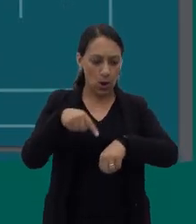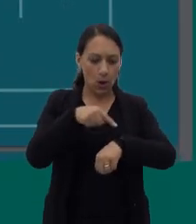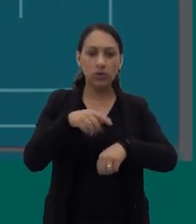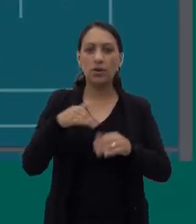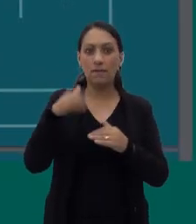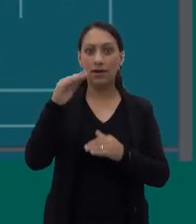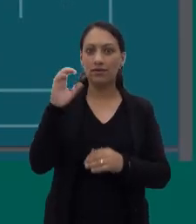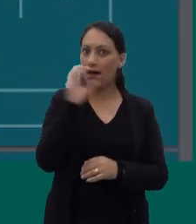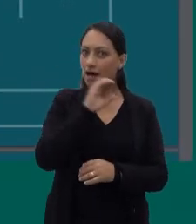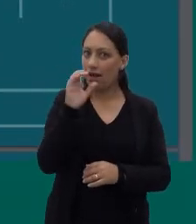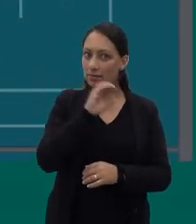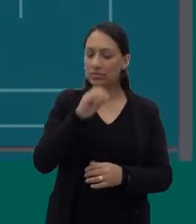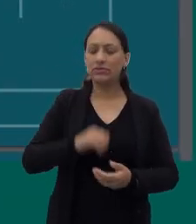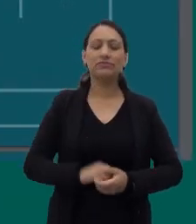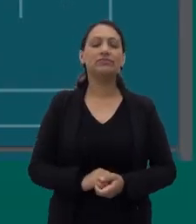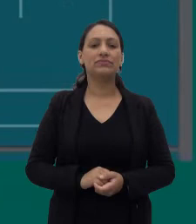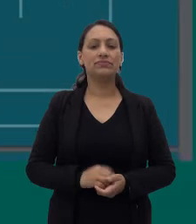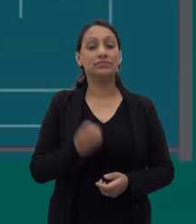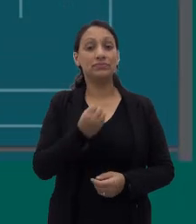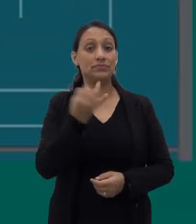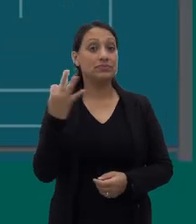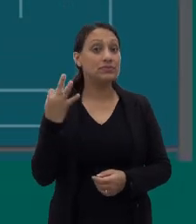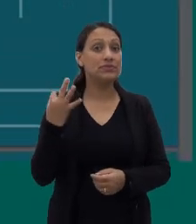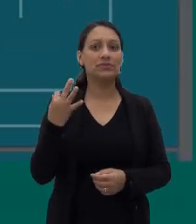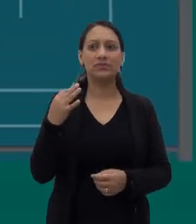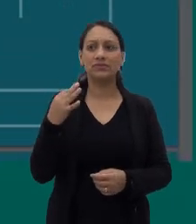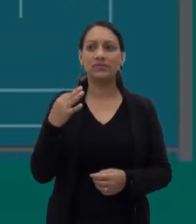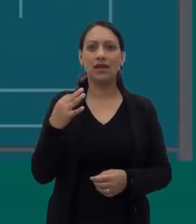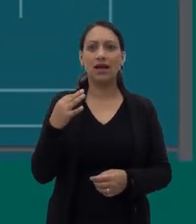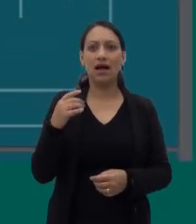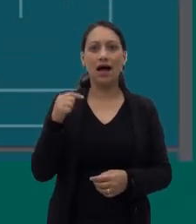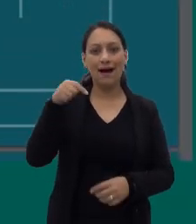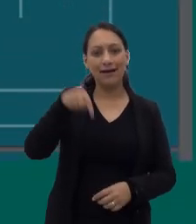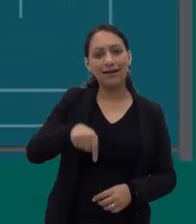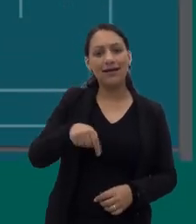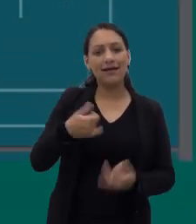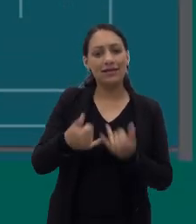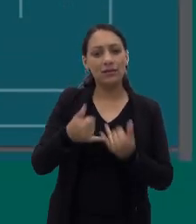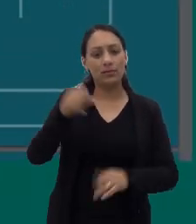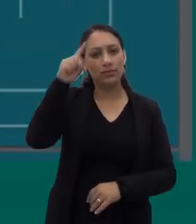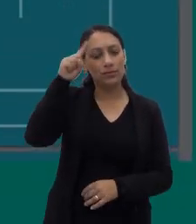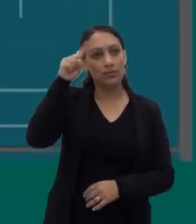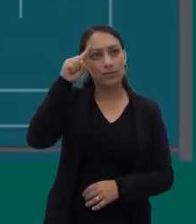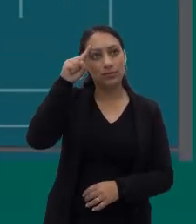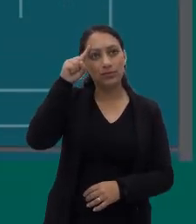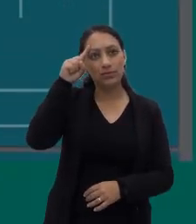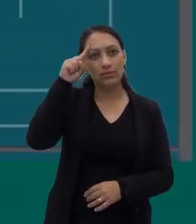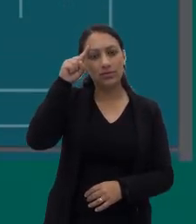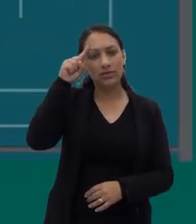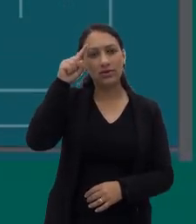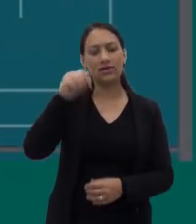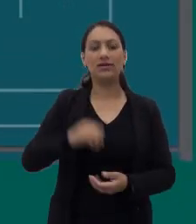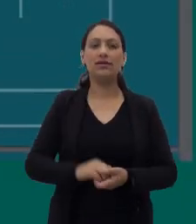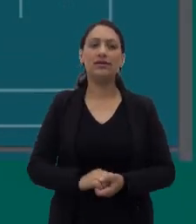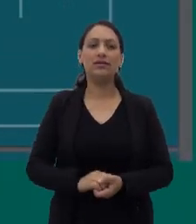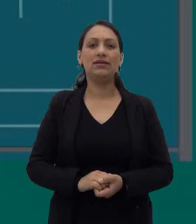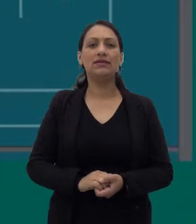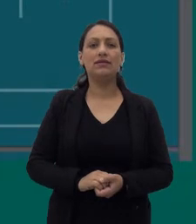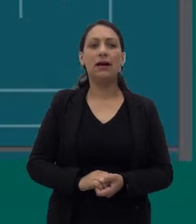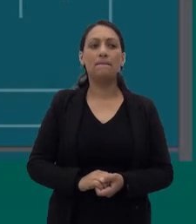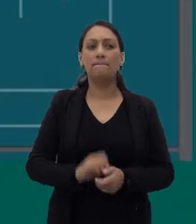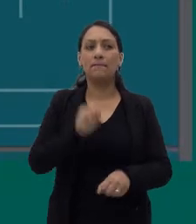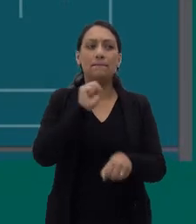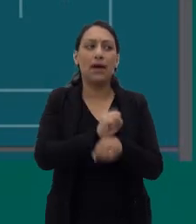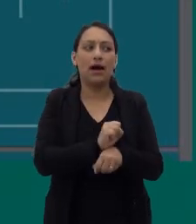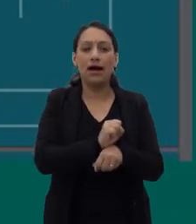rápido? Quantas vezes a gente está aqui nessa rotina de uma coisa atrás da outra, e que a gente não para,